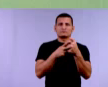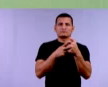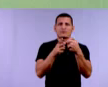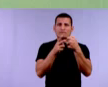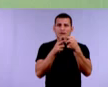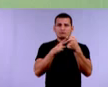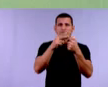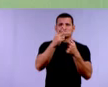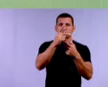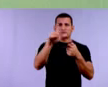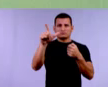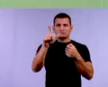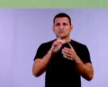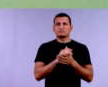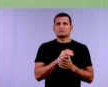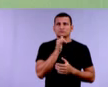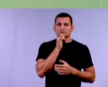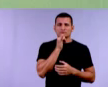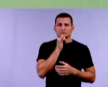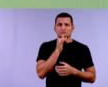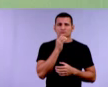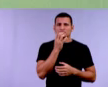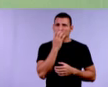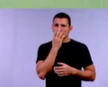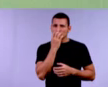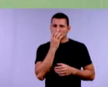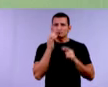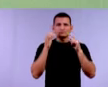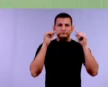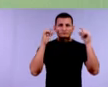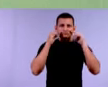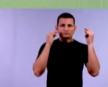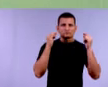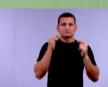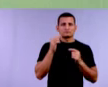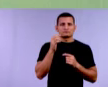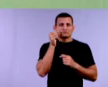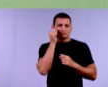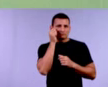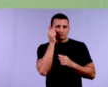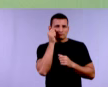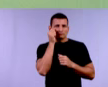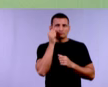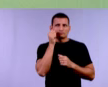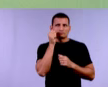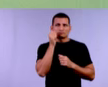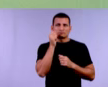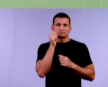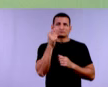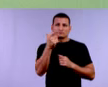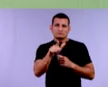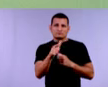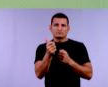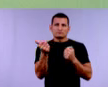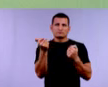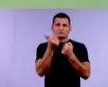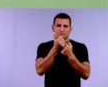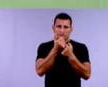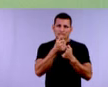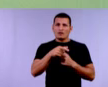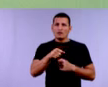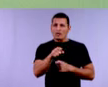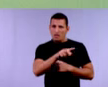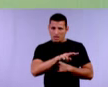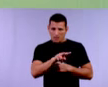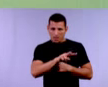o cão e o gato dormiam lado a lado. De novo, substituindo, eles dormiam